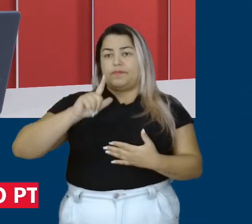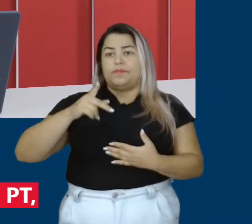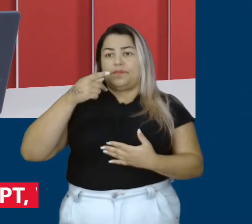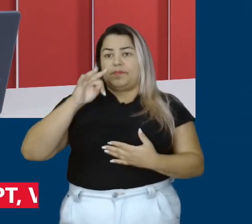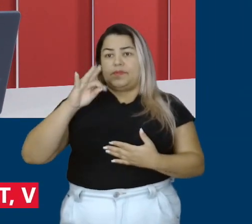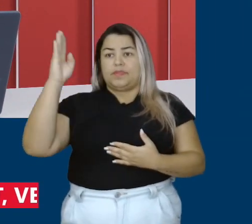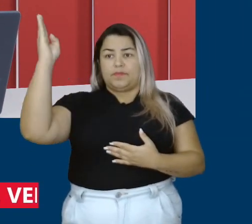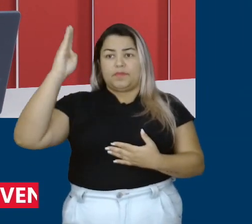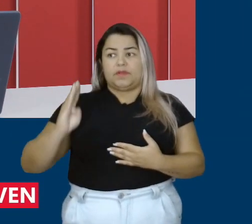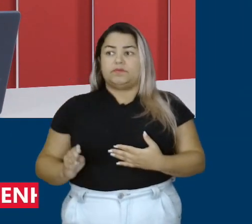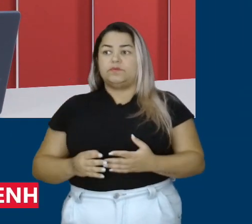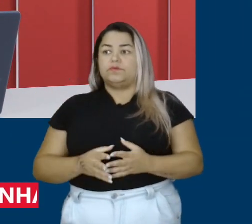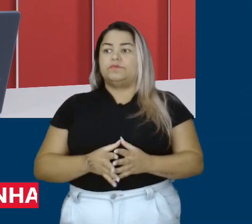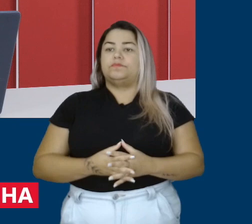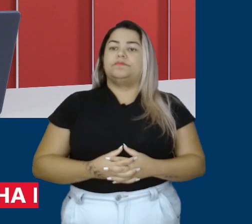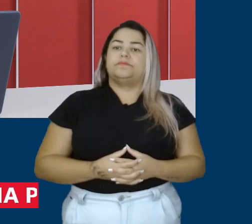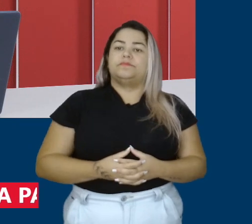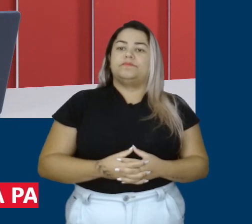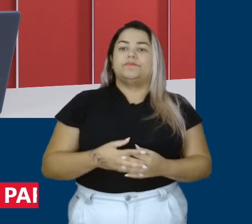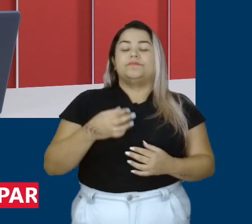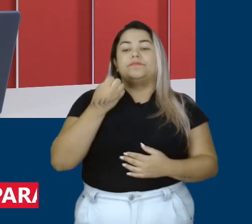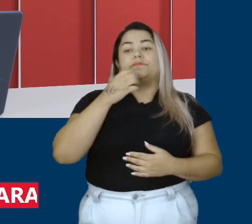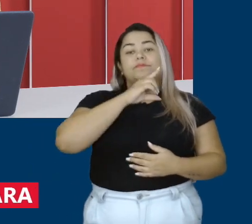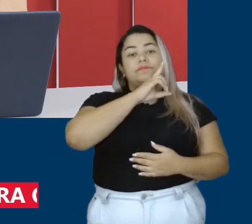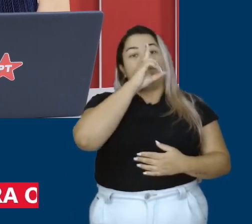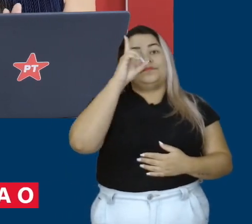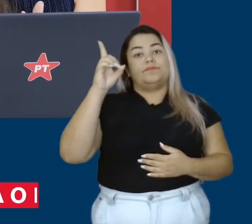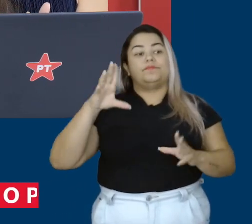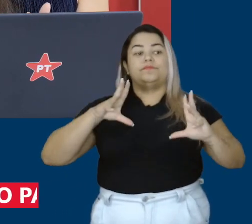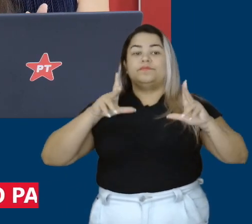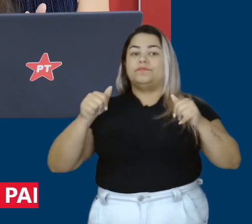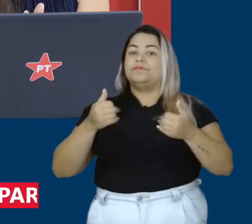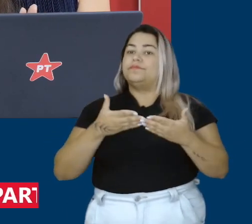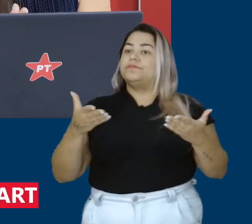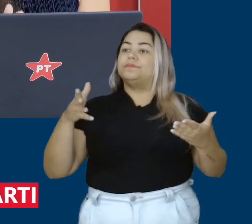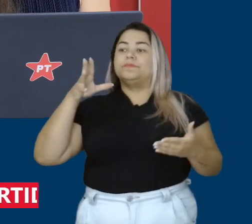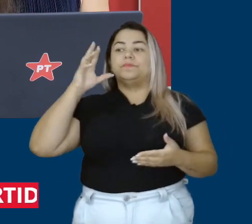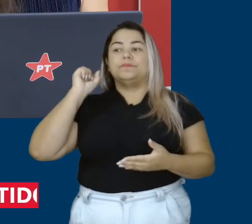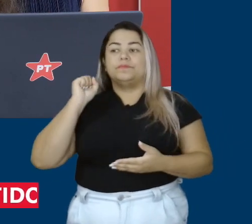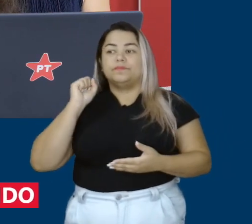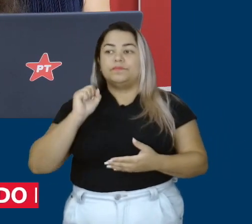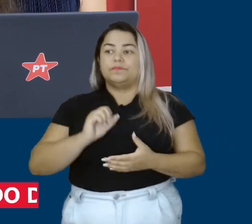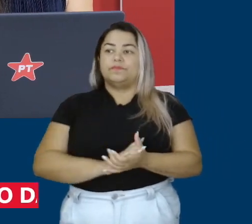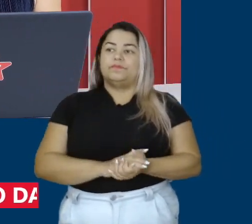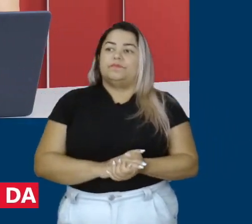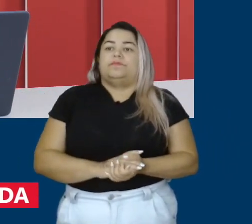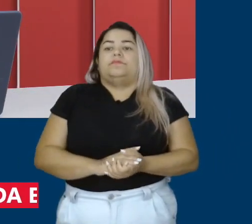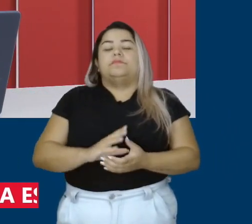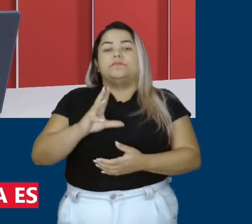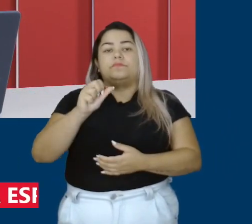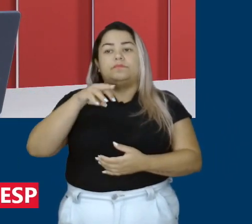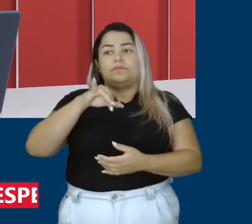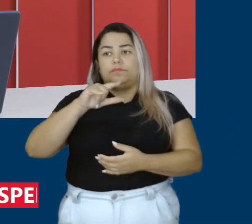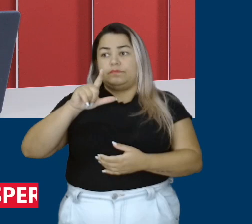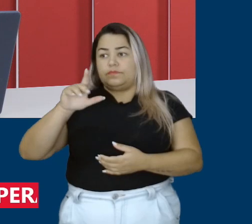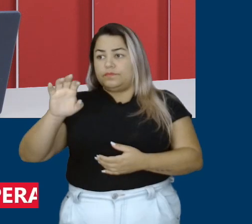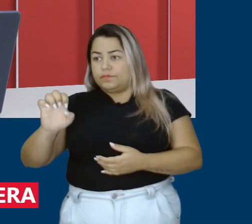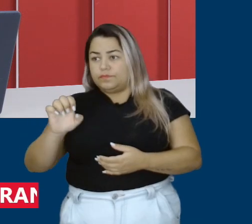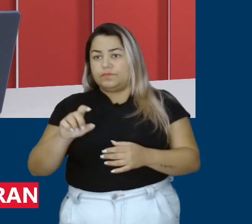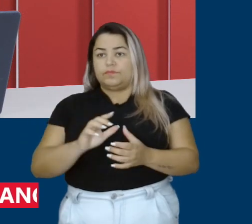Brasil. Bom dia, Amanda. Bom dia a todos os ouvintes. Camille, a gente está